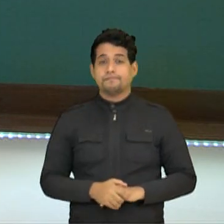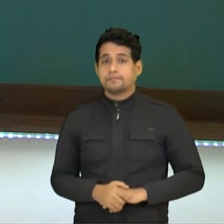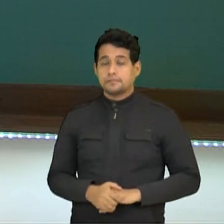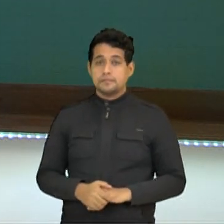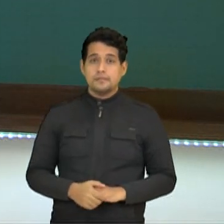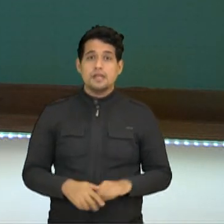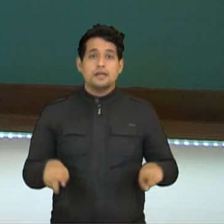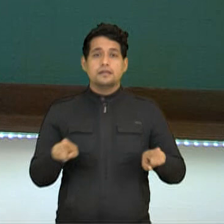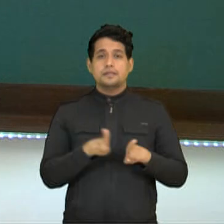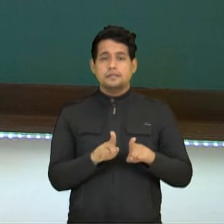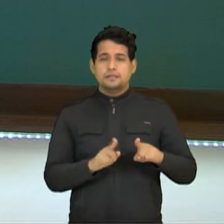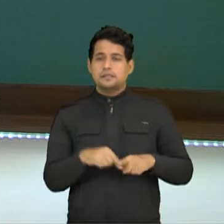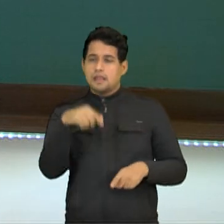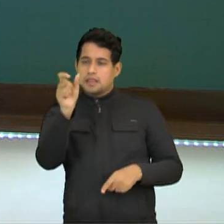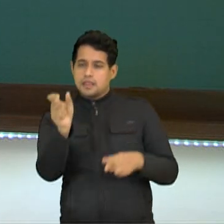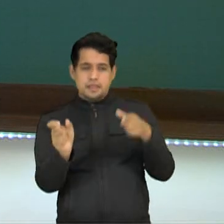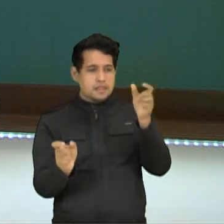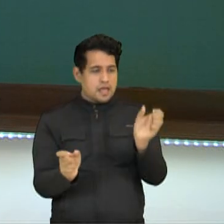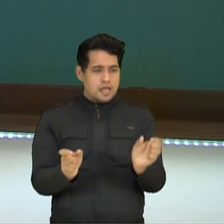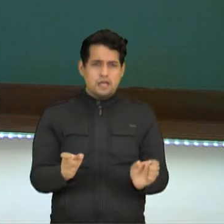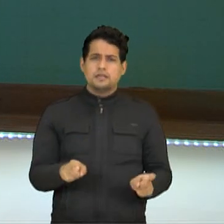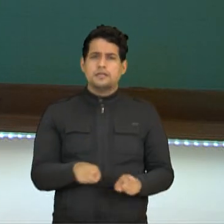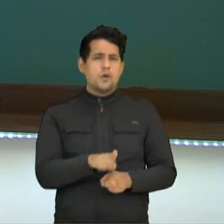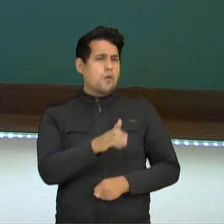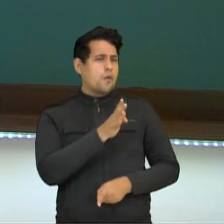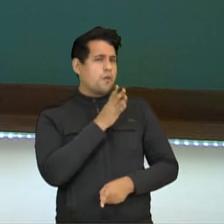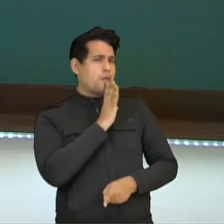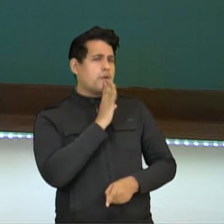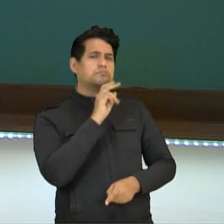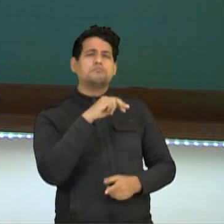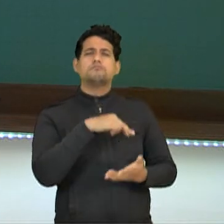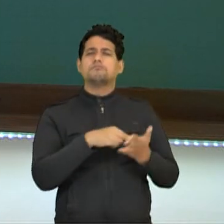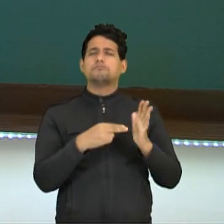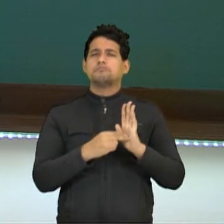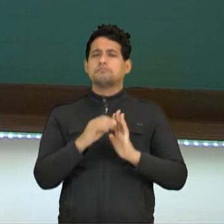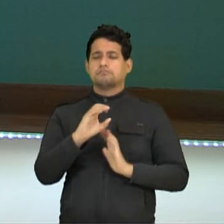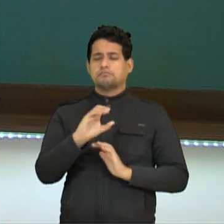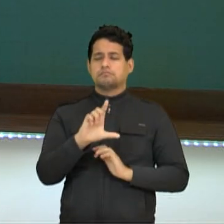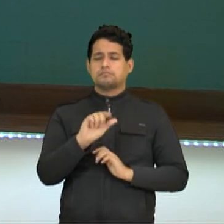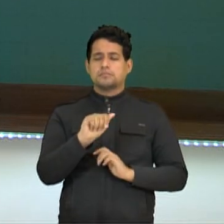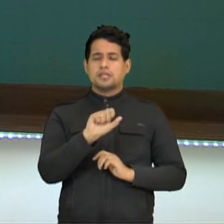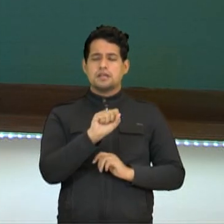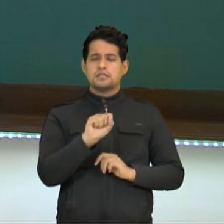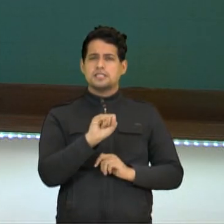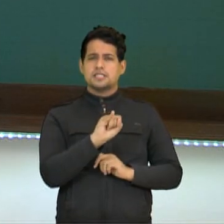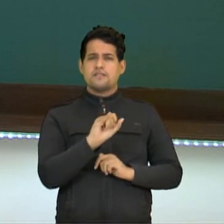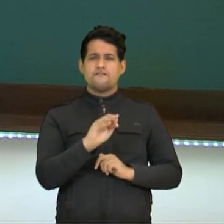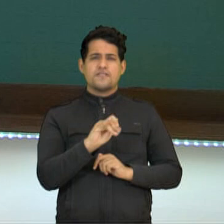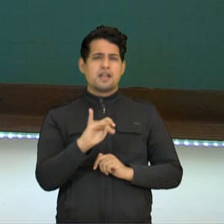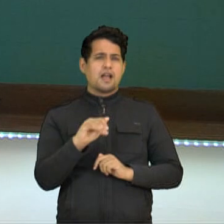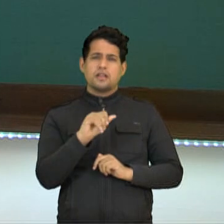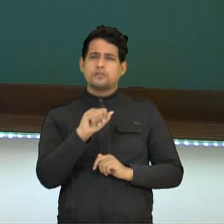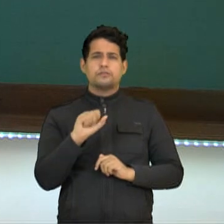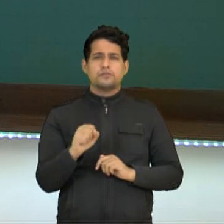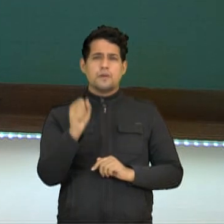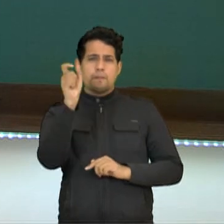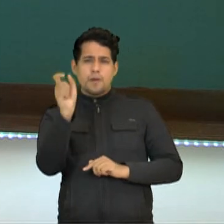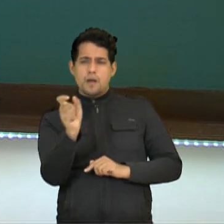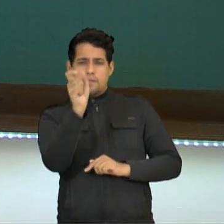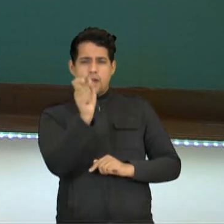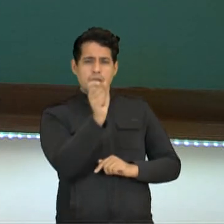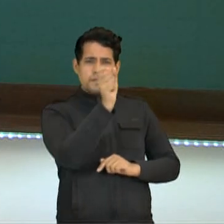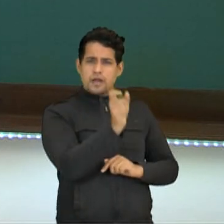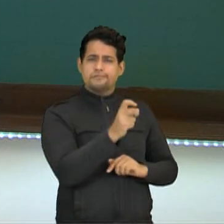E classificados, você conhece o que são classificados? Sabe onde é que a gente encontra